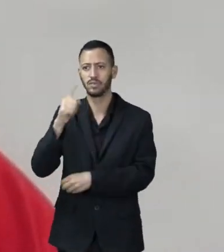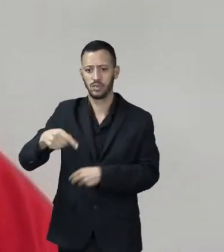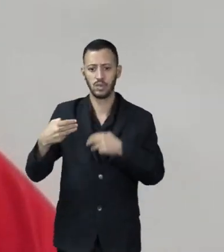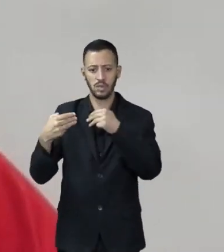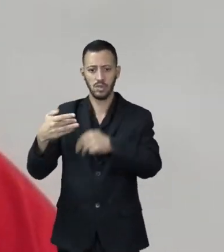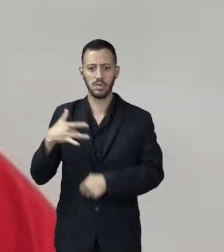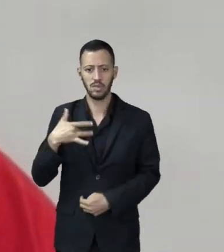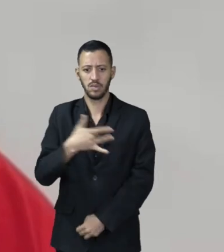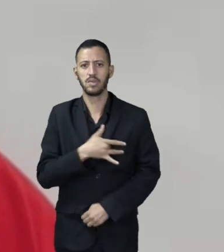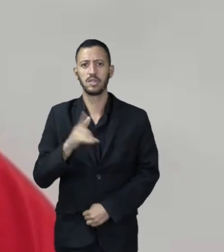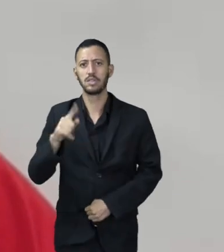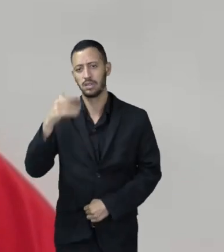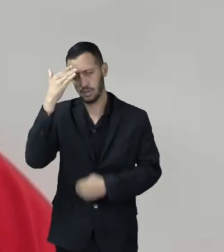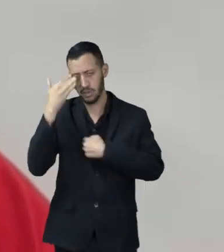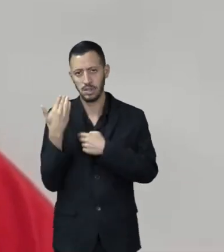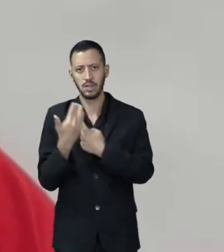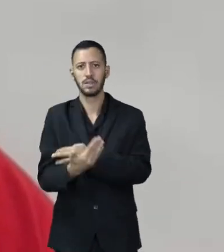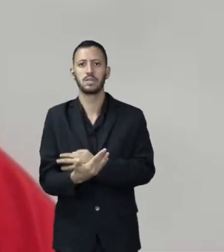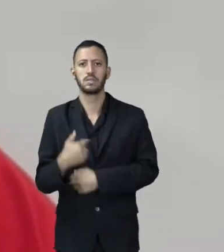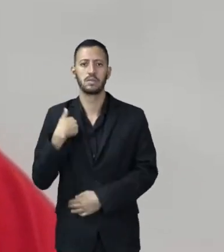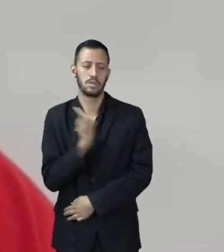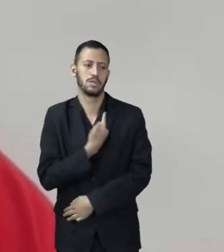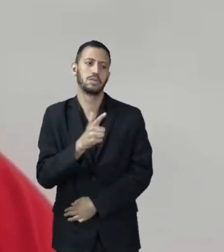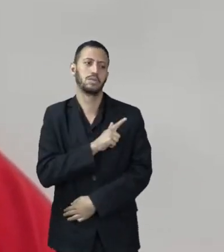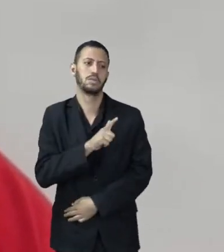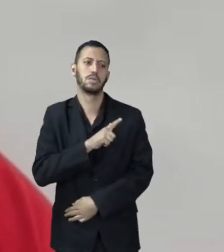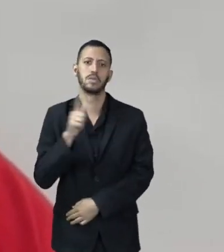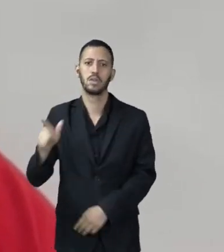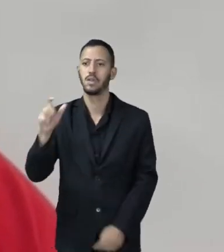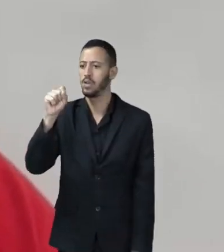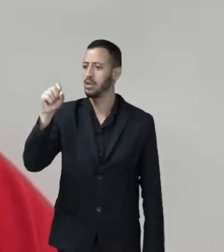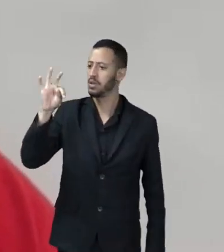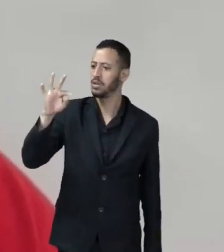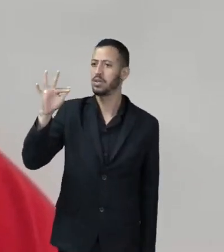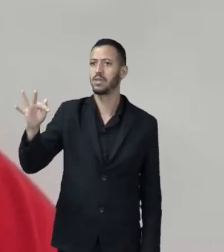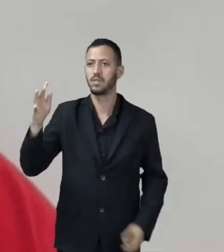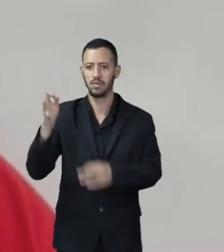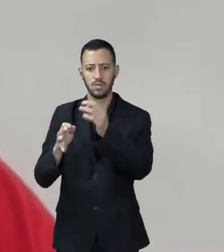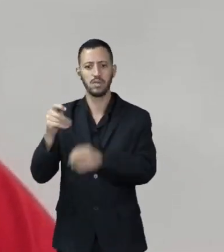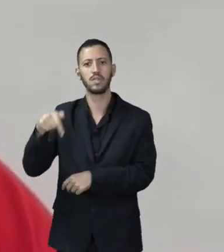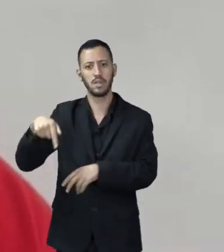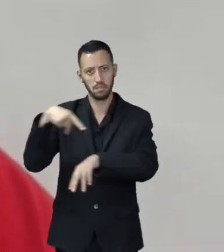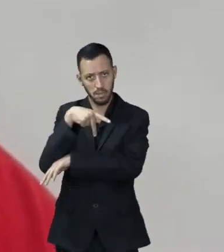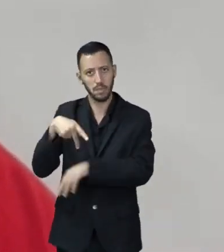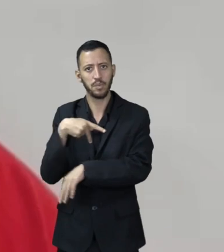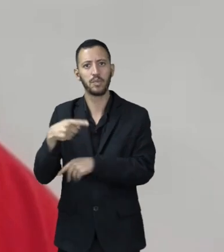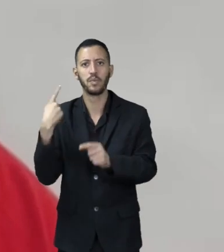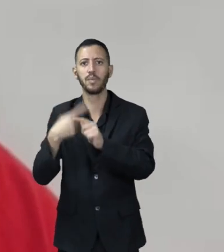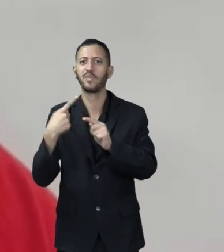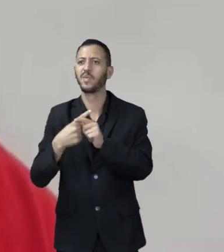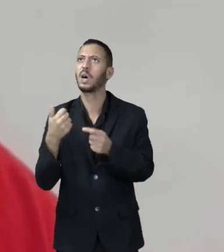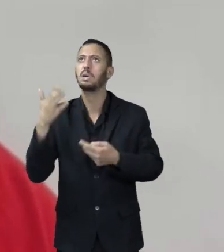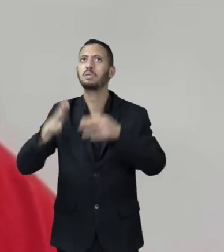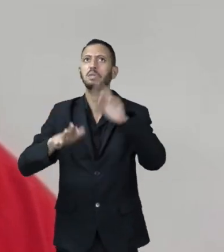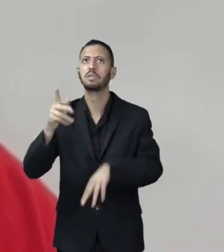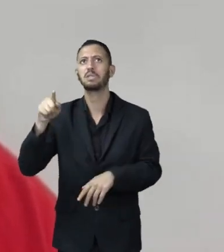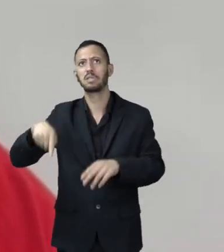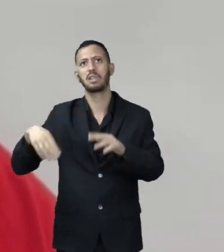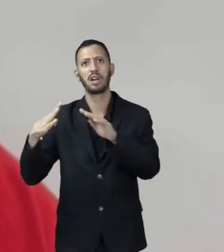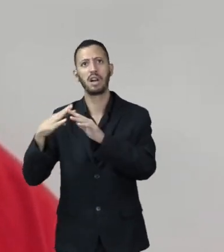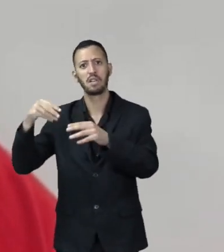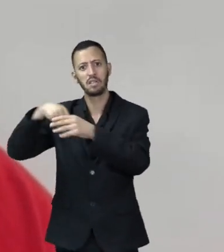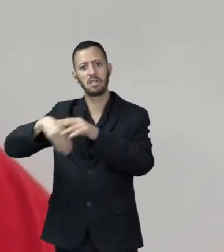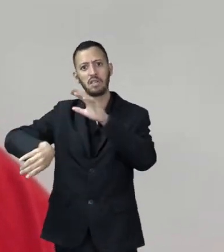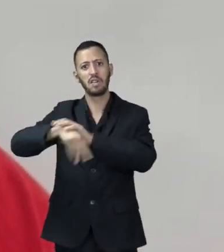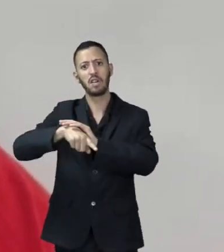Ministério da Saúde, a gratidão que nós temos ao Supremo Tribunal Federal e ao Judiciário desse país, porque muitas vezes a Casa